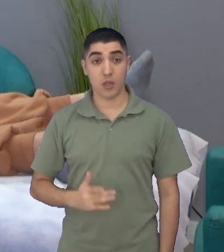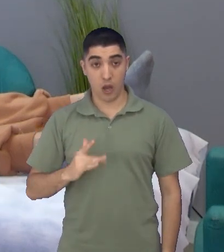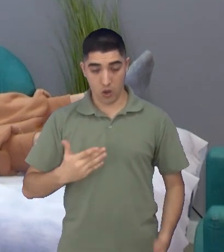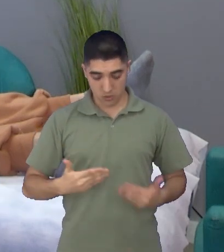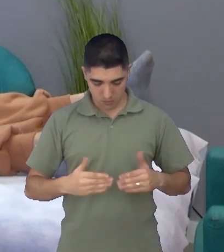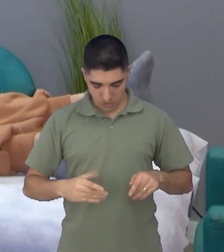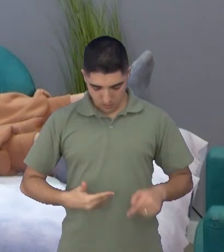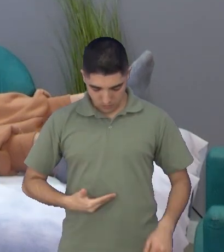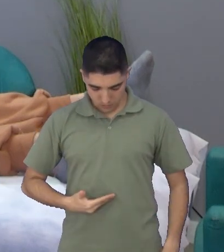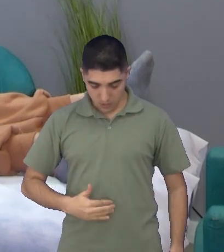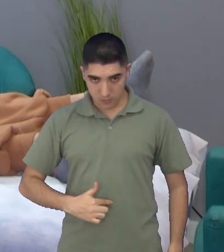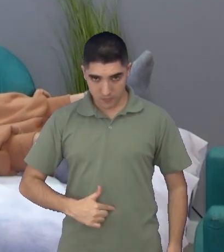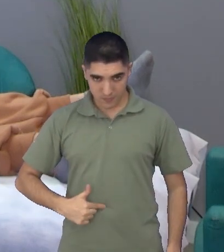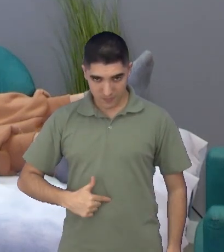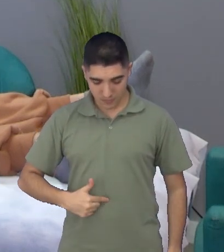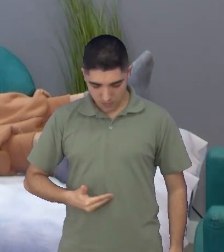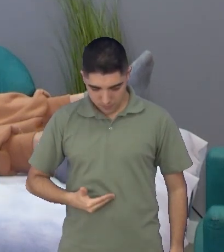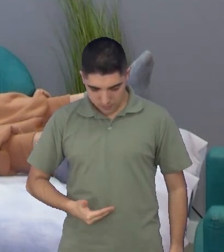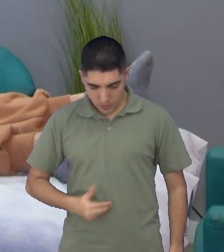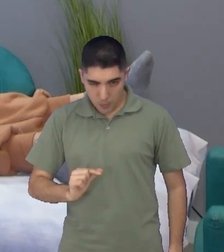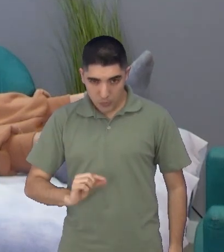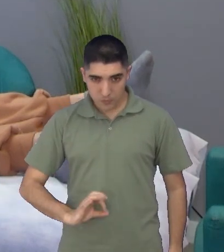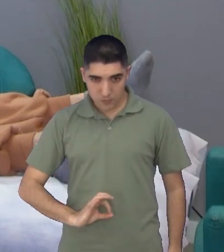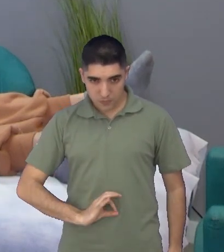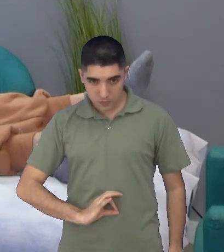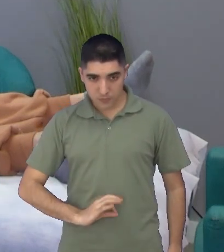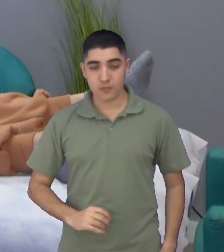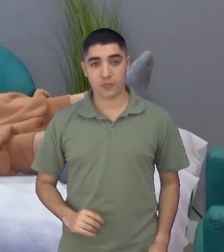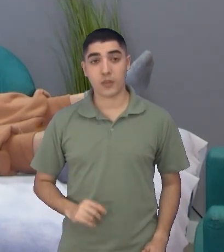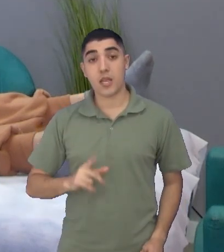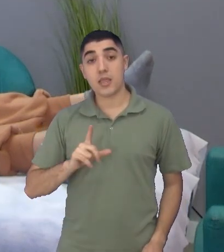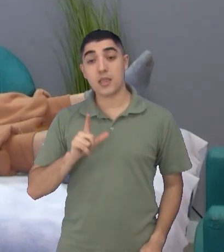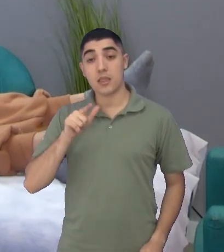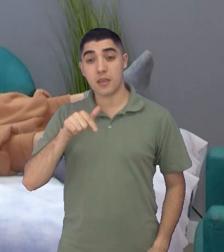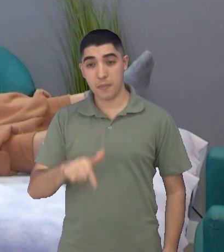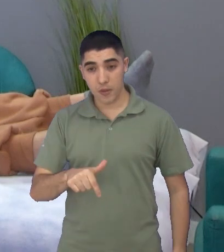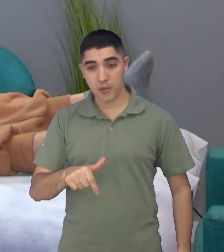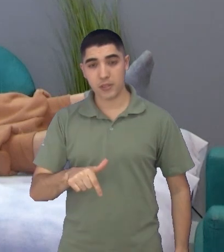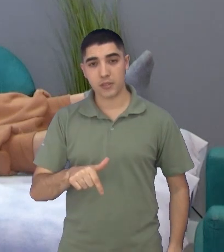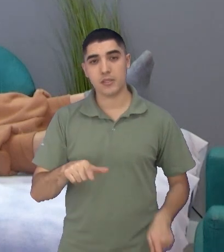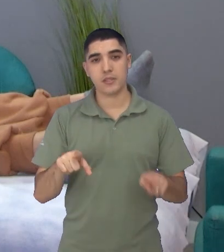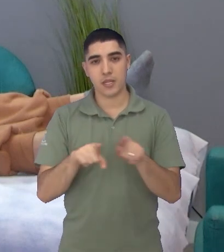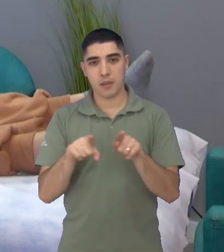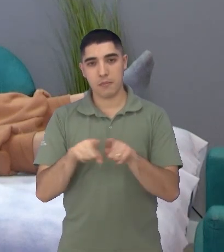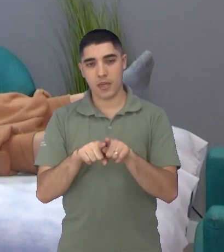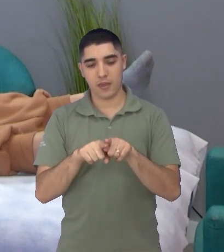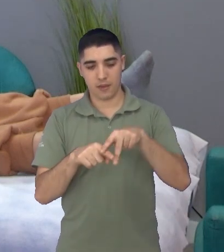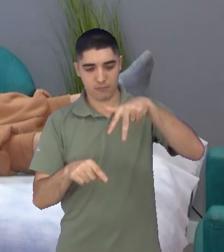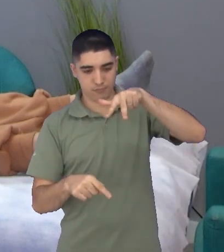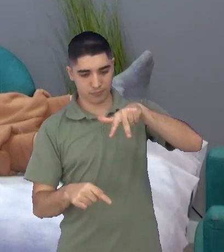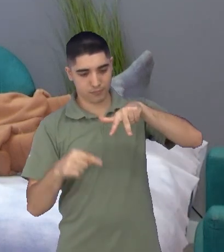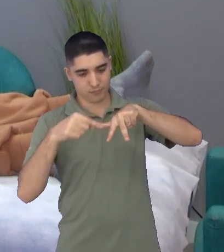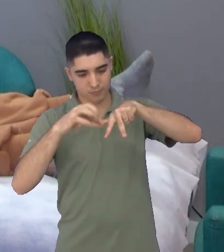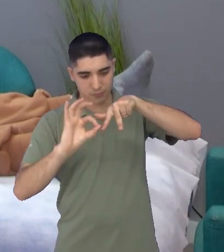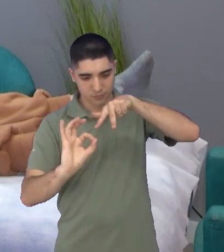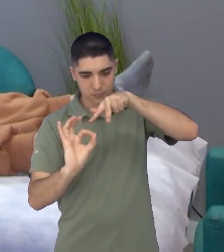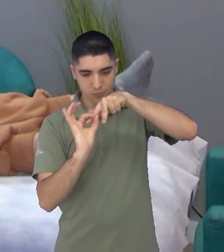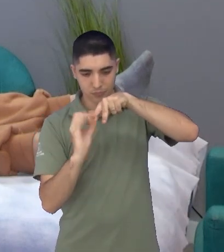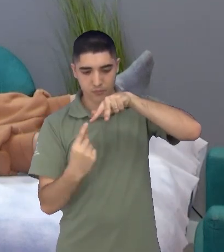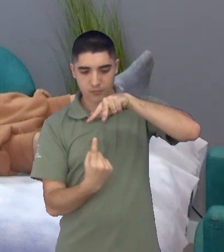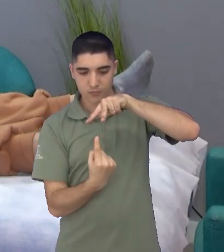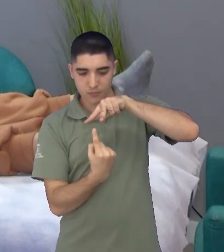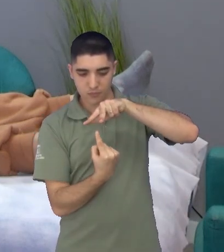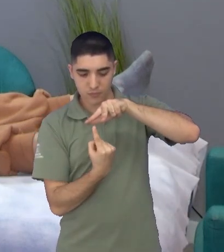do umbigo dela, você vai posicionar. E lá no entre as pernas dela, porque tem um chakra associado aí